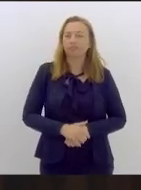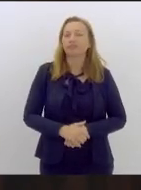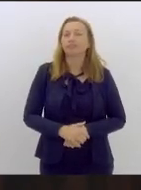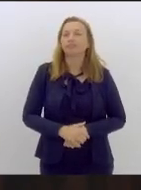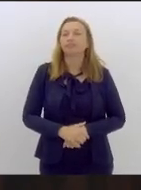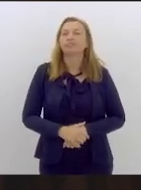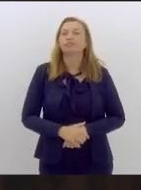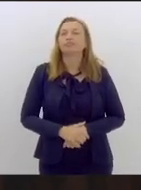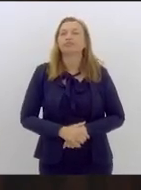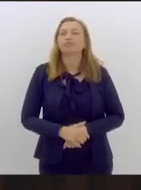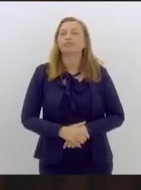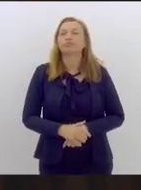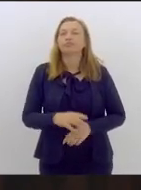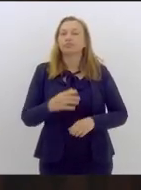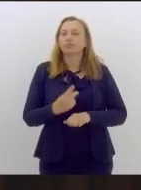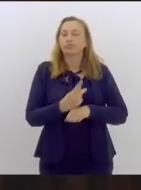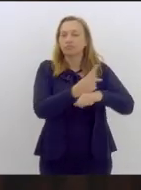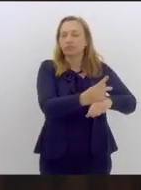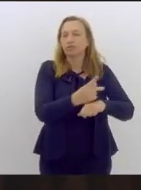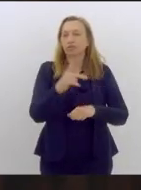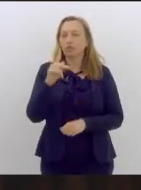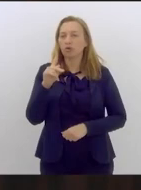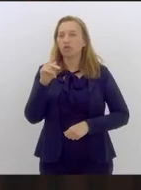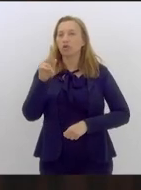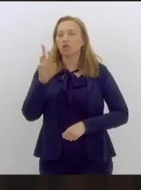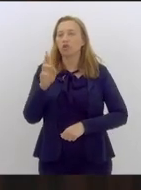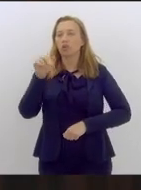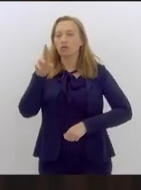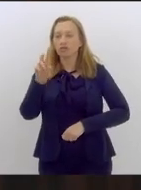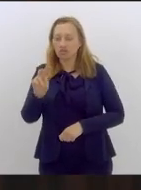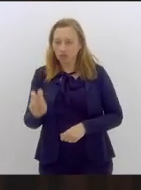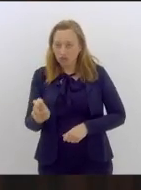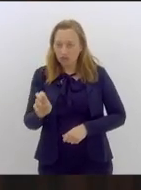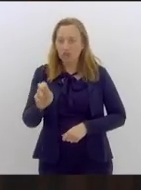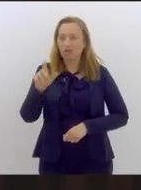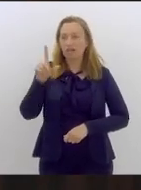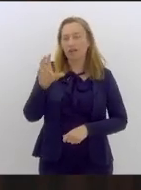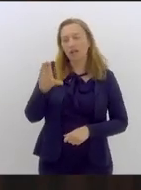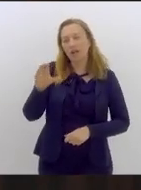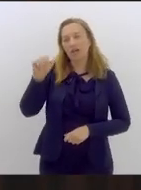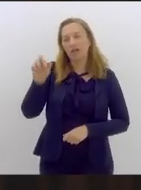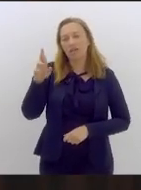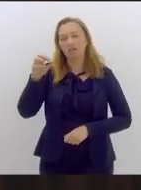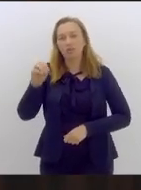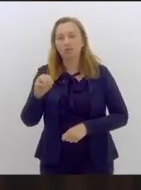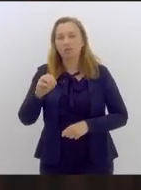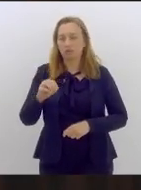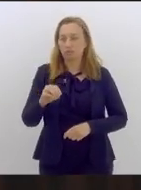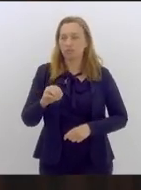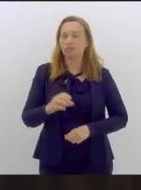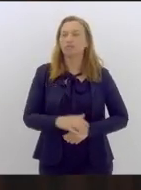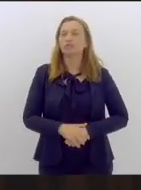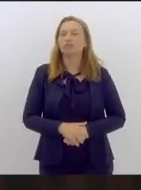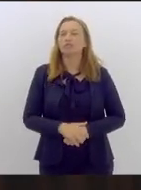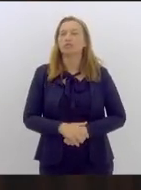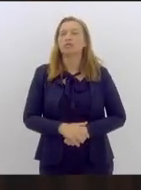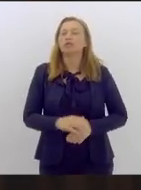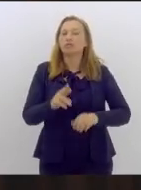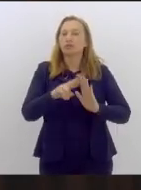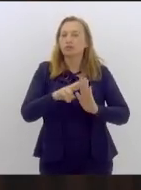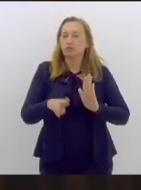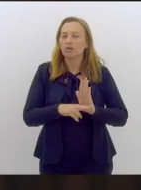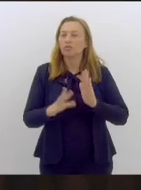concede o diploma Ruth Cardoso para Juraci Vilela Gomes, conhecida como Dona Jura. Parecer da Comissão de